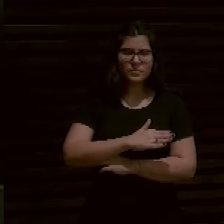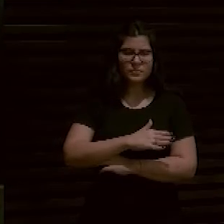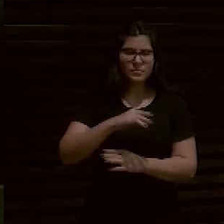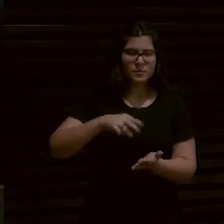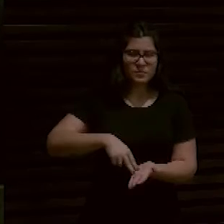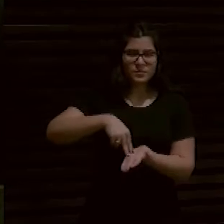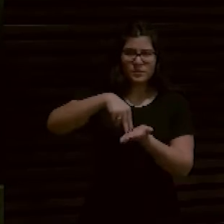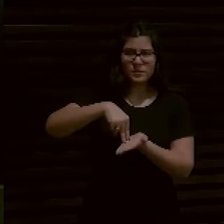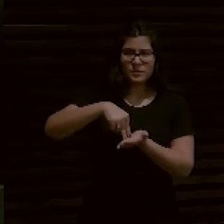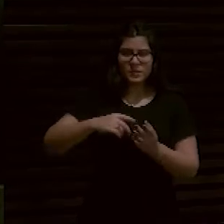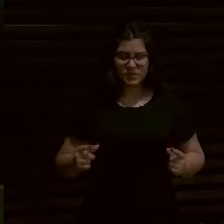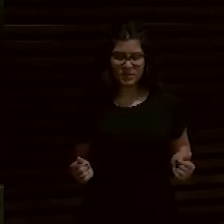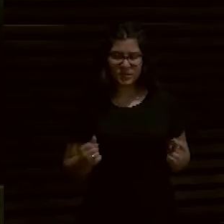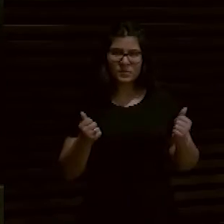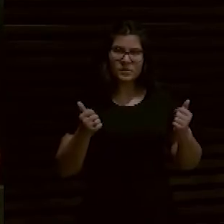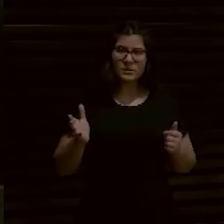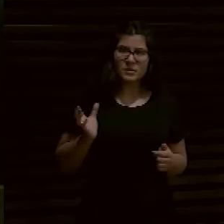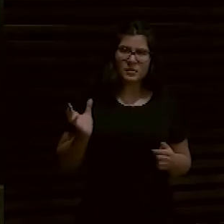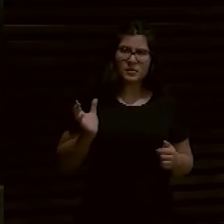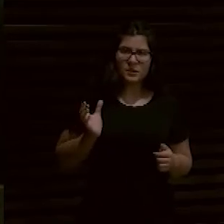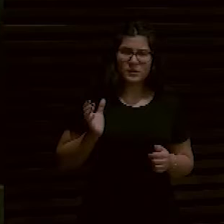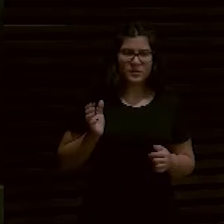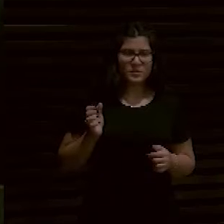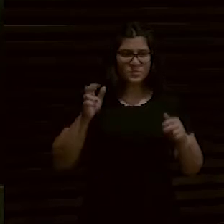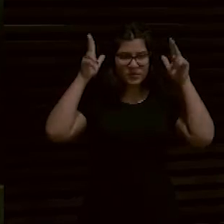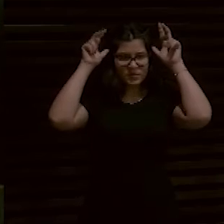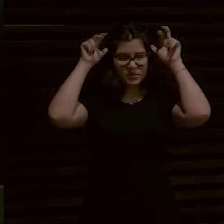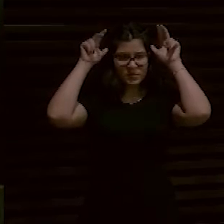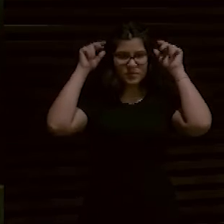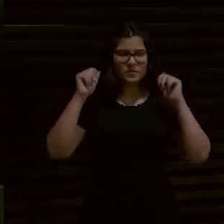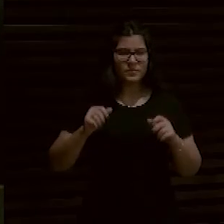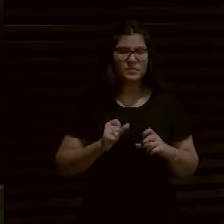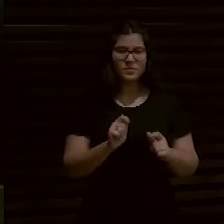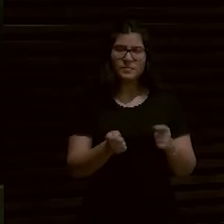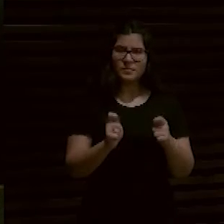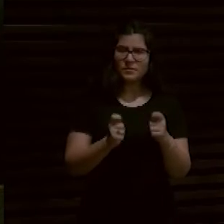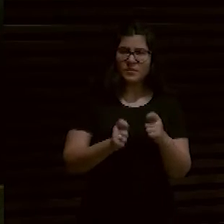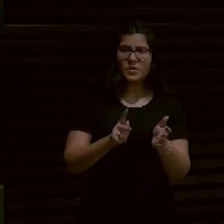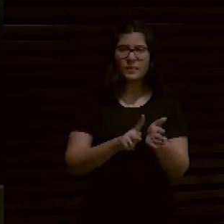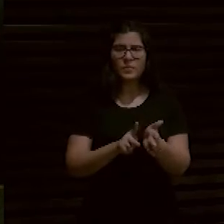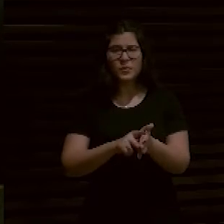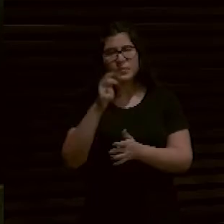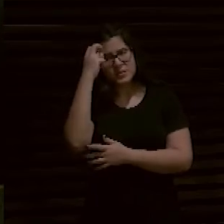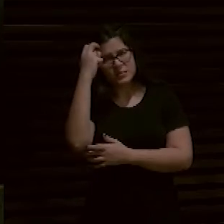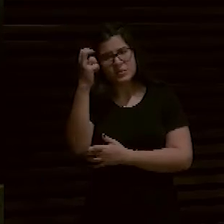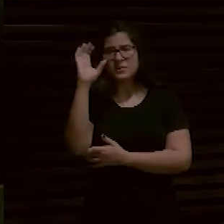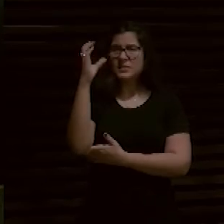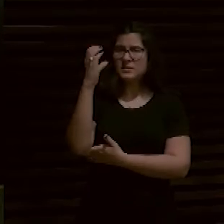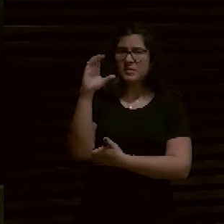nas riquezas, nos cavalos e carros, na própria sabedoria e